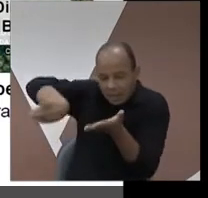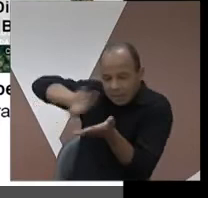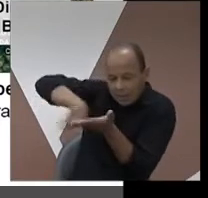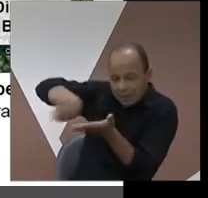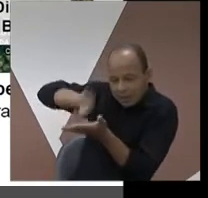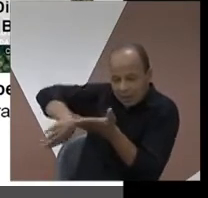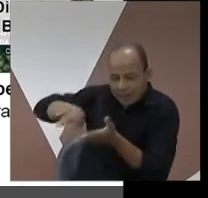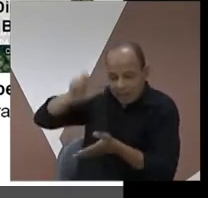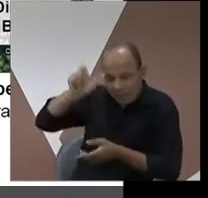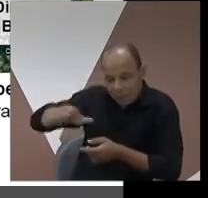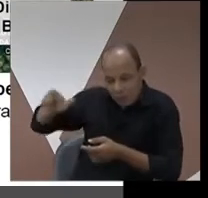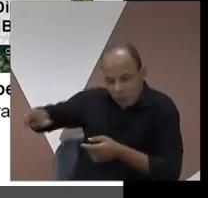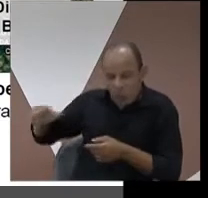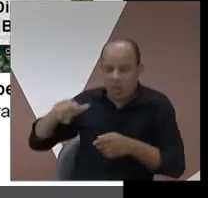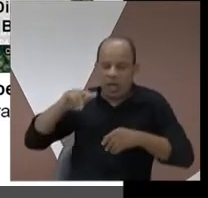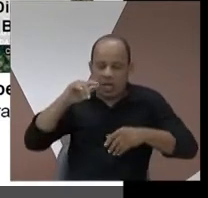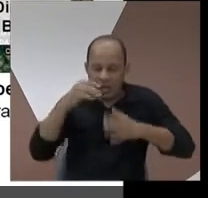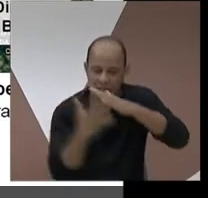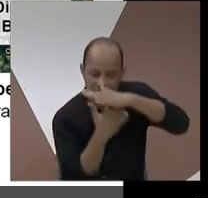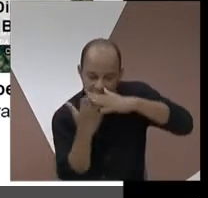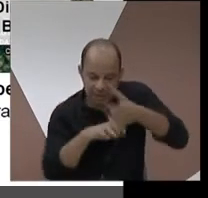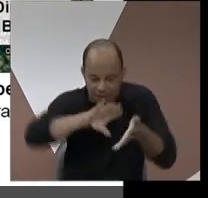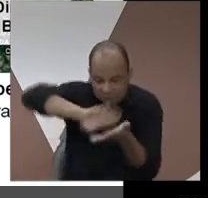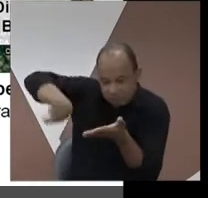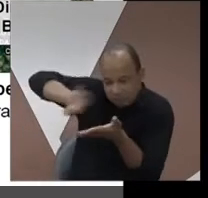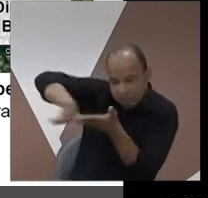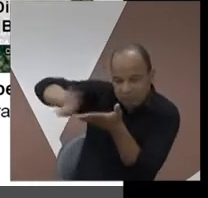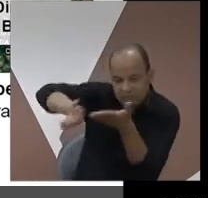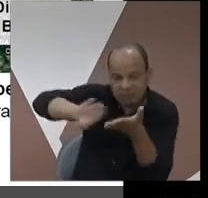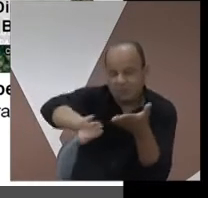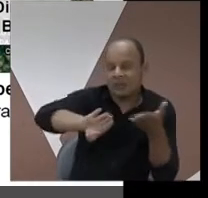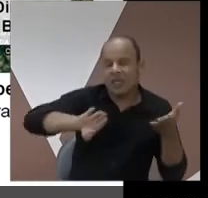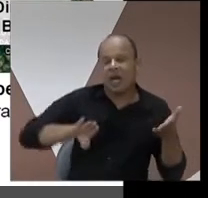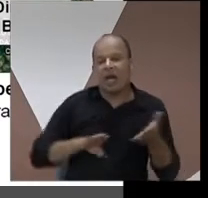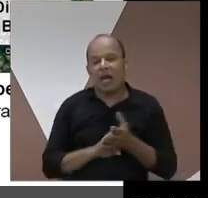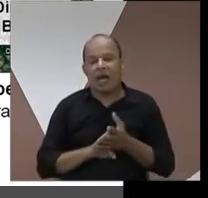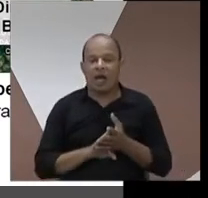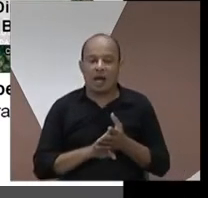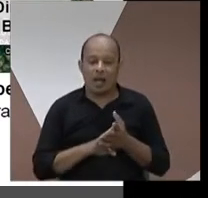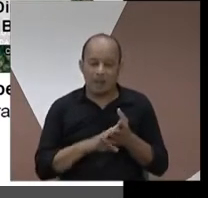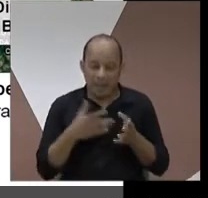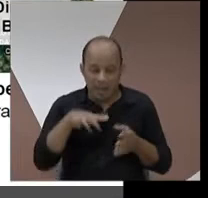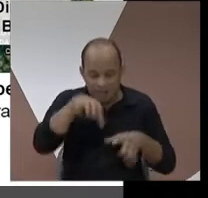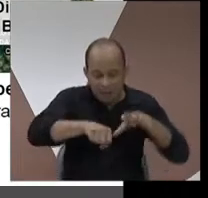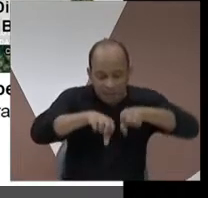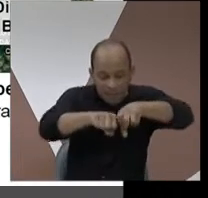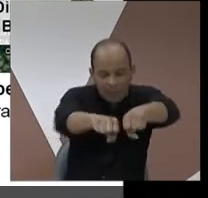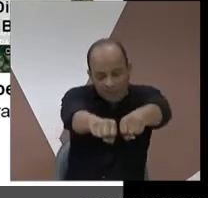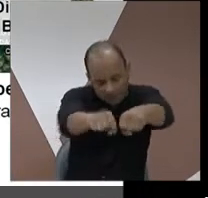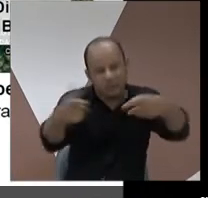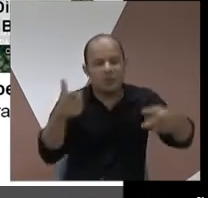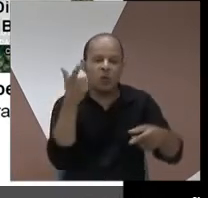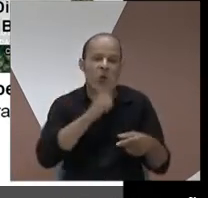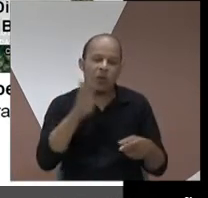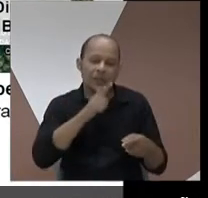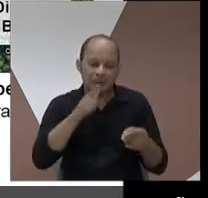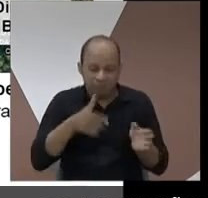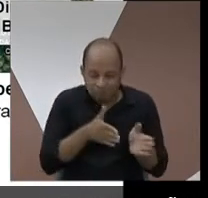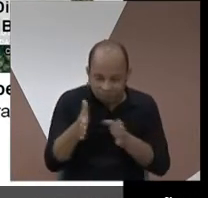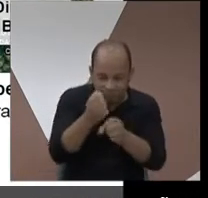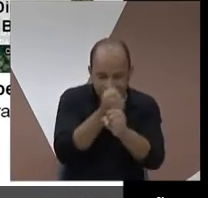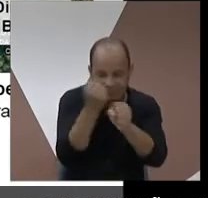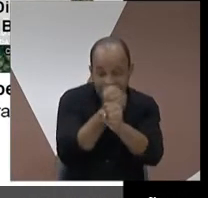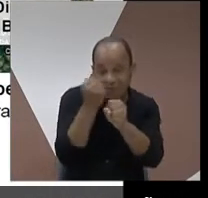é uma redução que não justificou dentro da matriz multicritério que nós adotamos